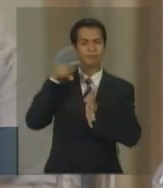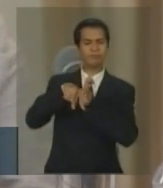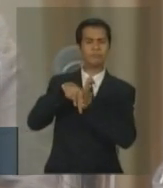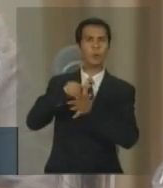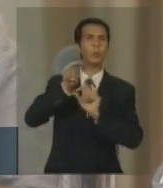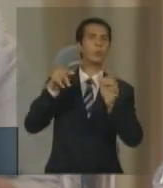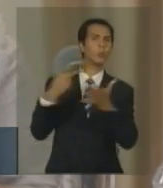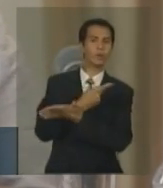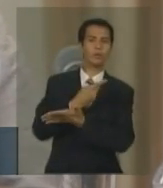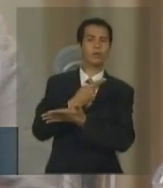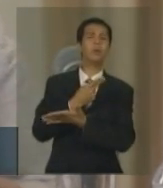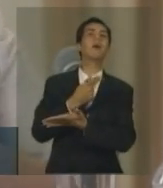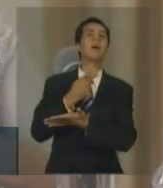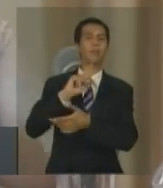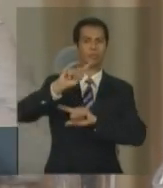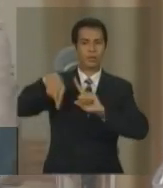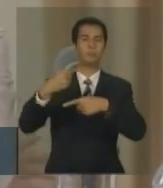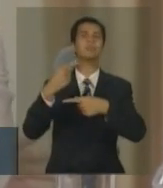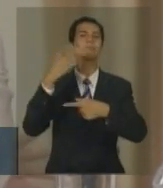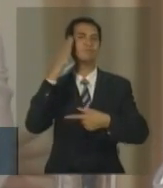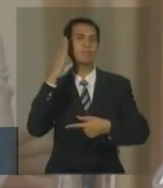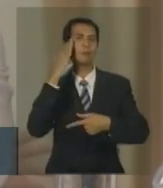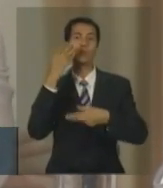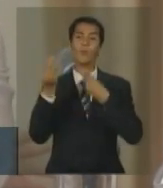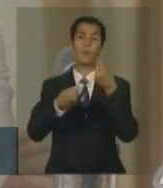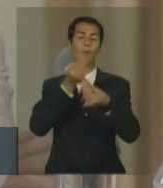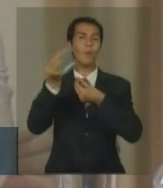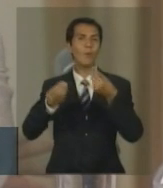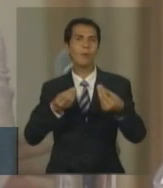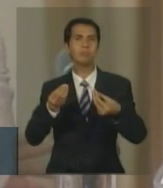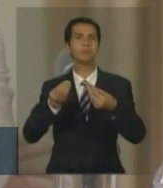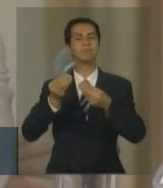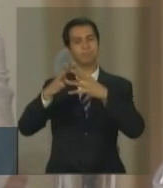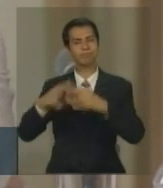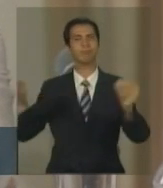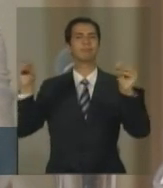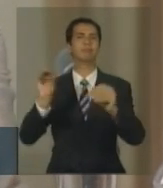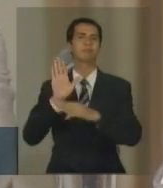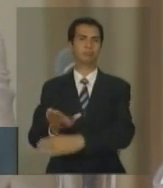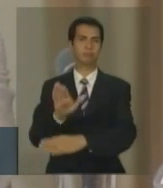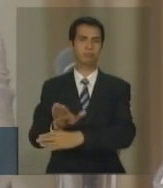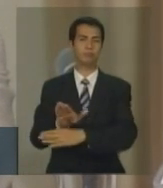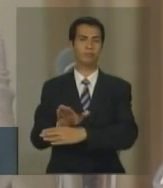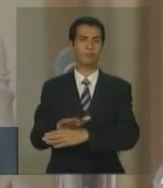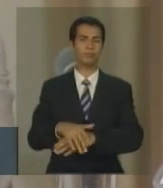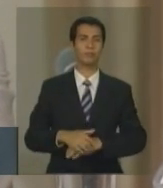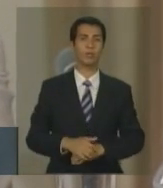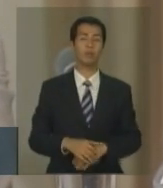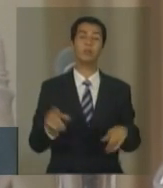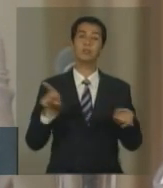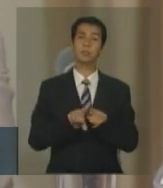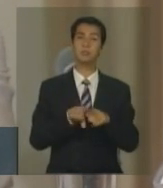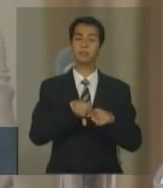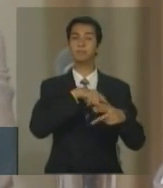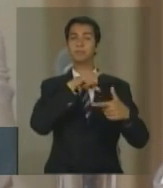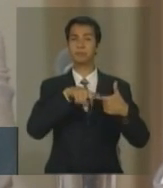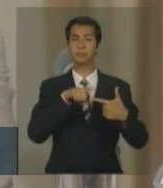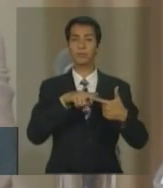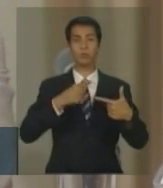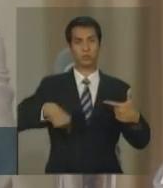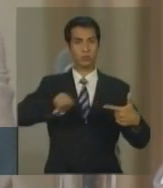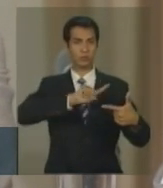do diagnóstico. Nós estamos prontos também a dar nossa contribuição, desde que ela seja